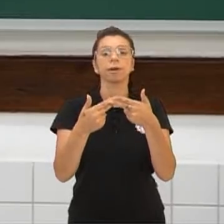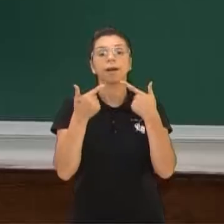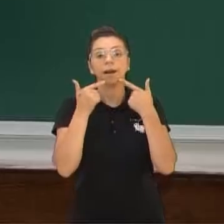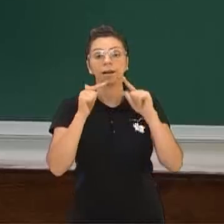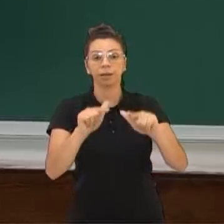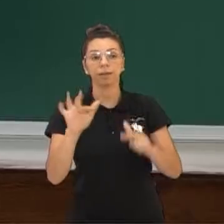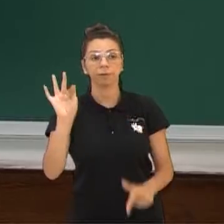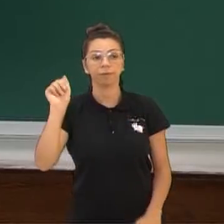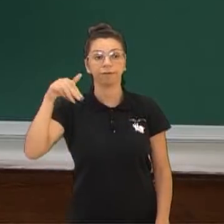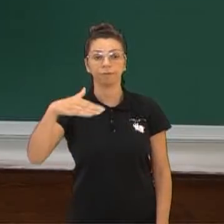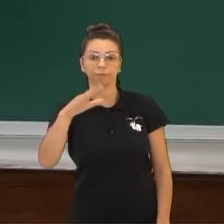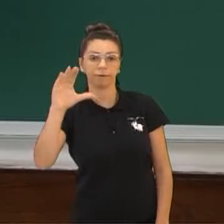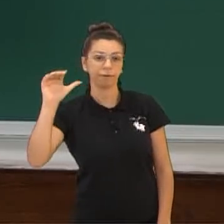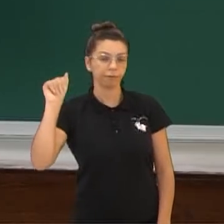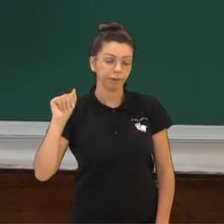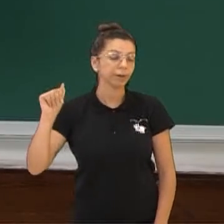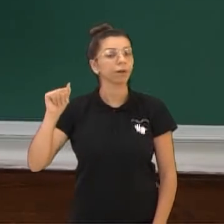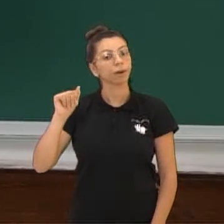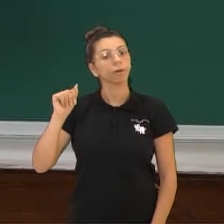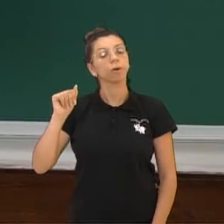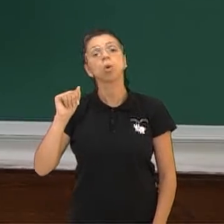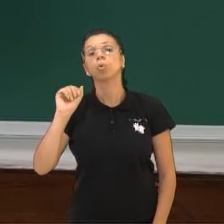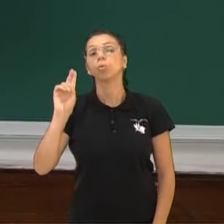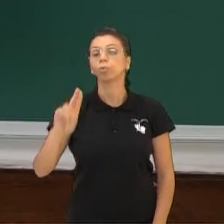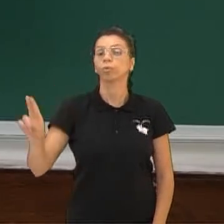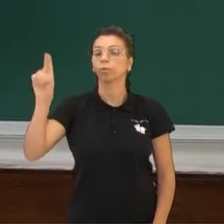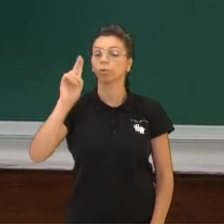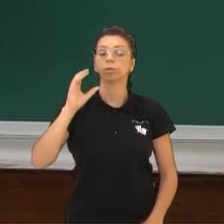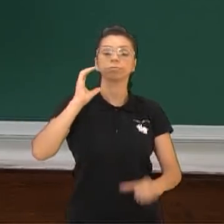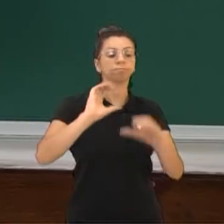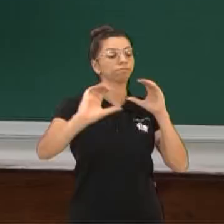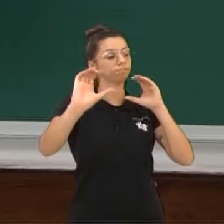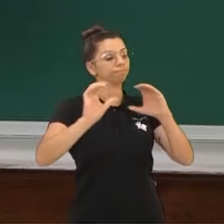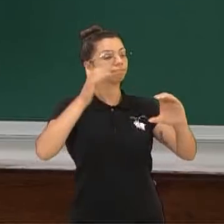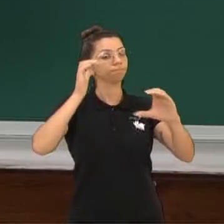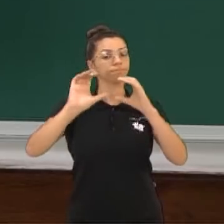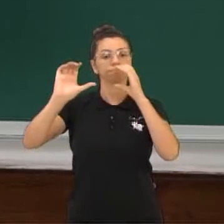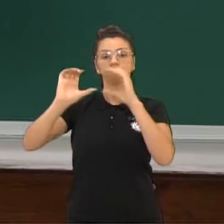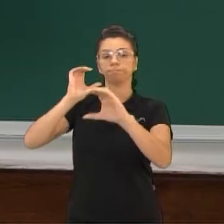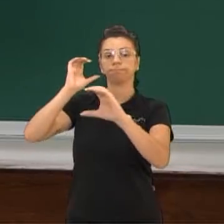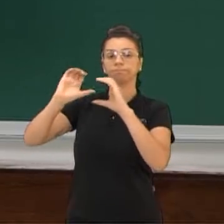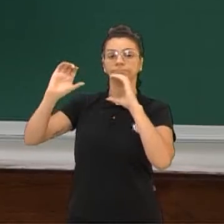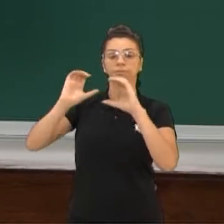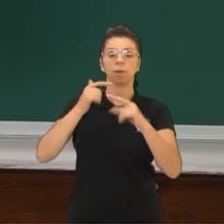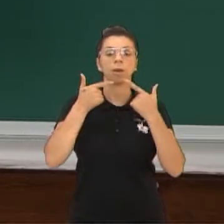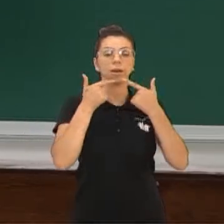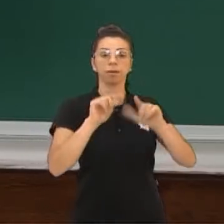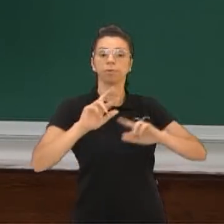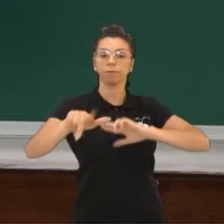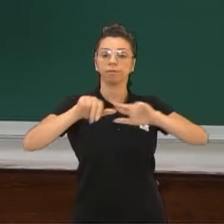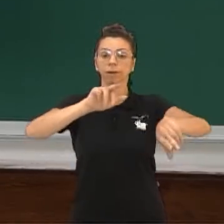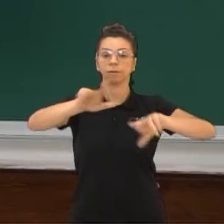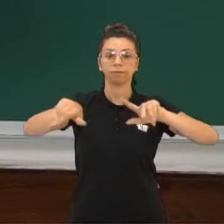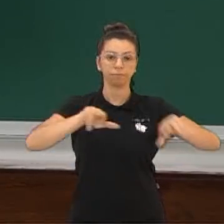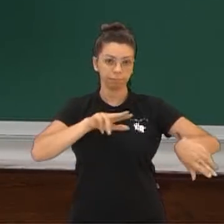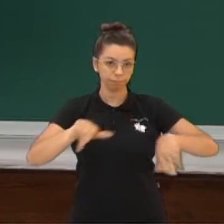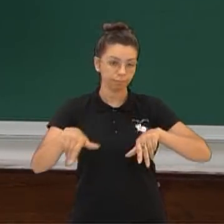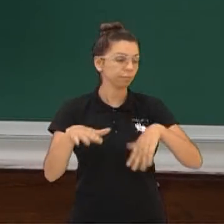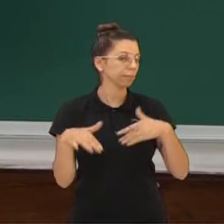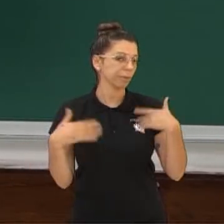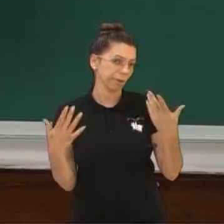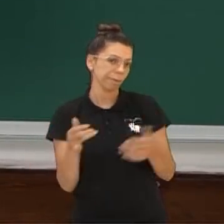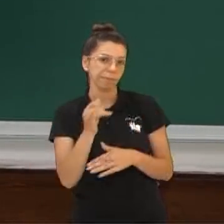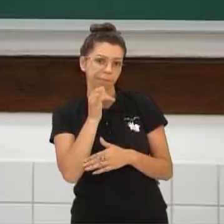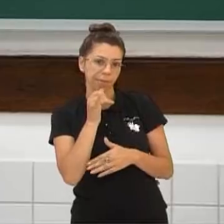é uma língua que você usa para se comunicar com pessoas que falam línguas diferentes. Tá? É como